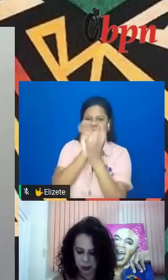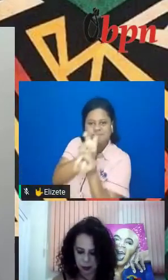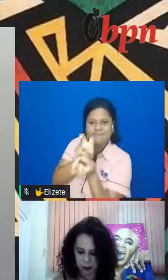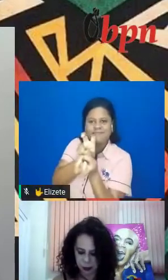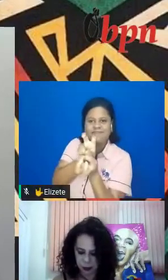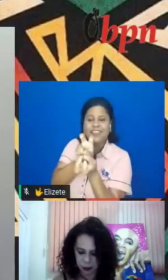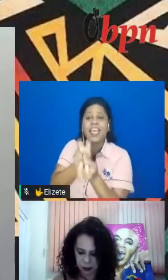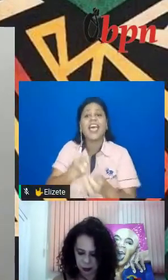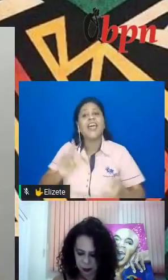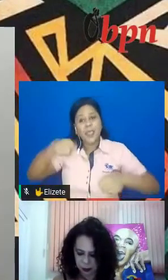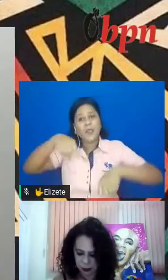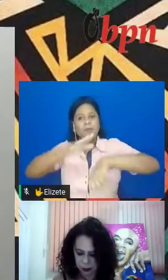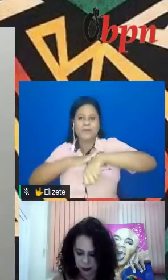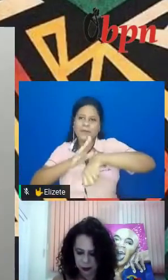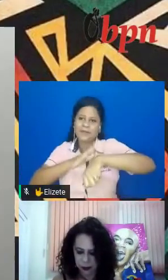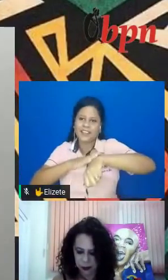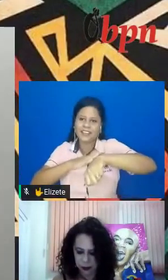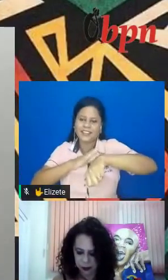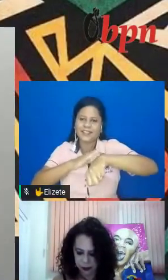que